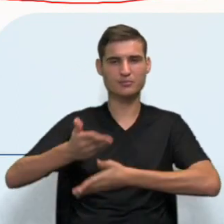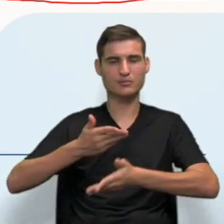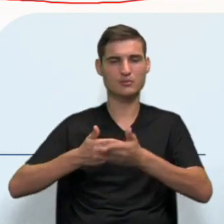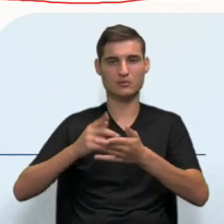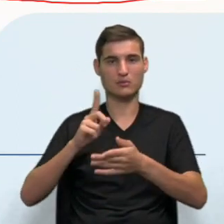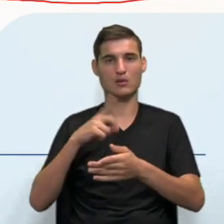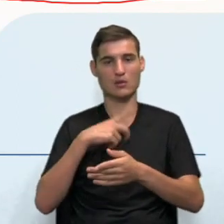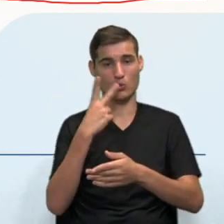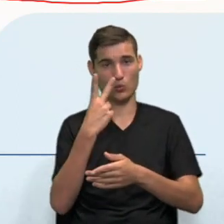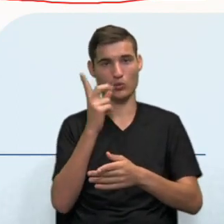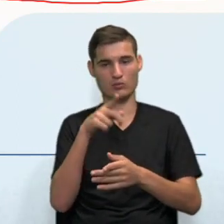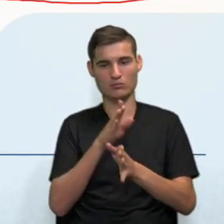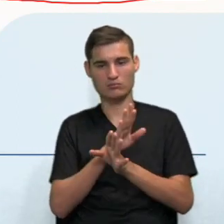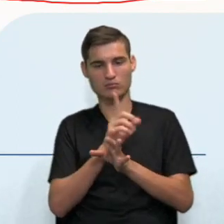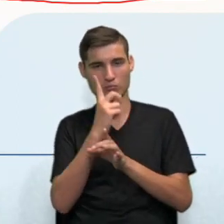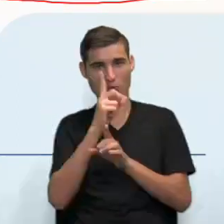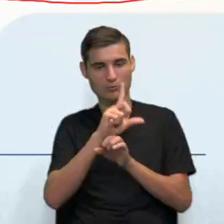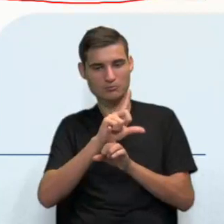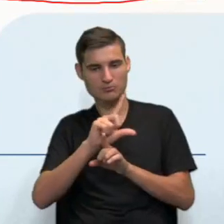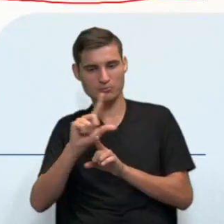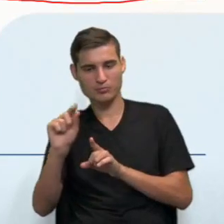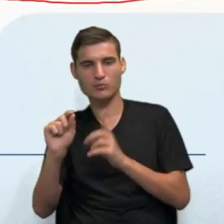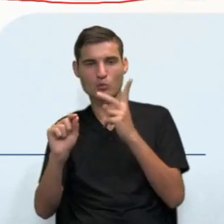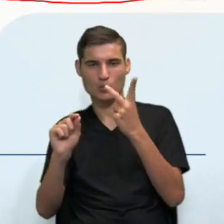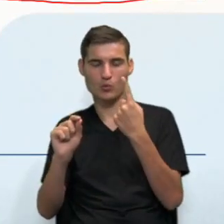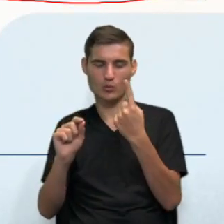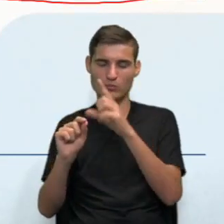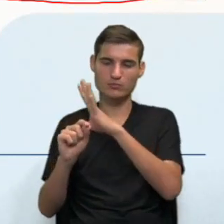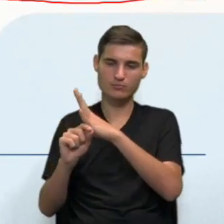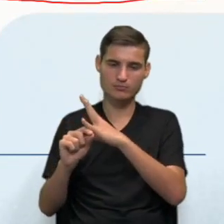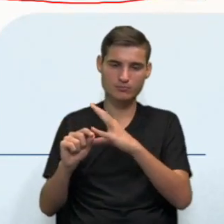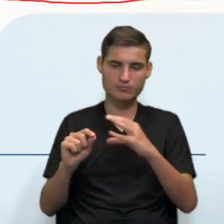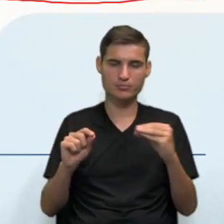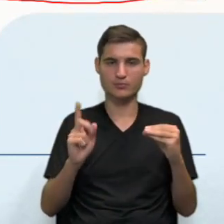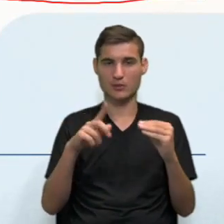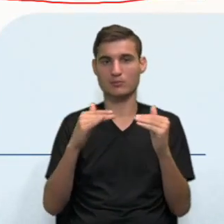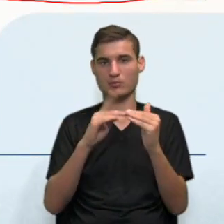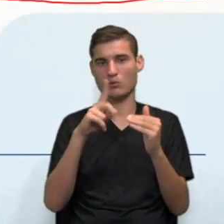dois canais, um canal de transmissão e um canal de recepção.